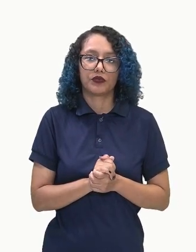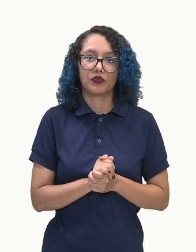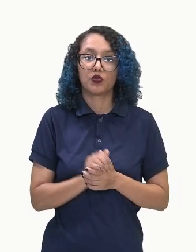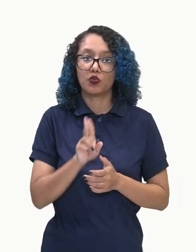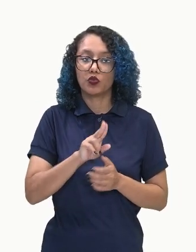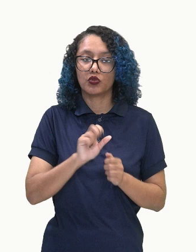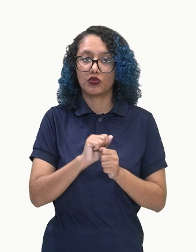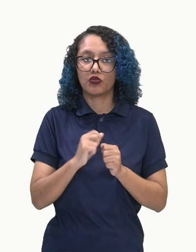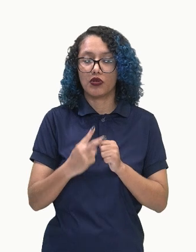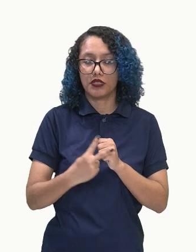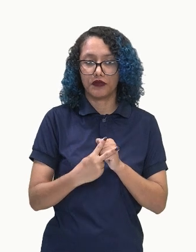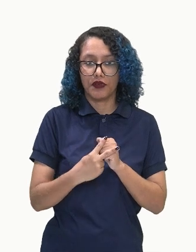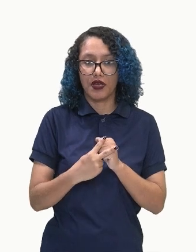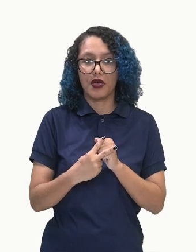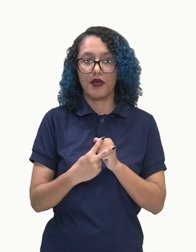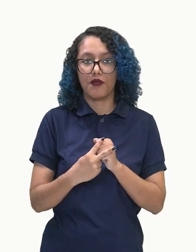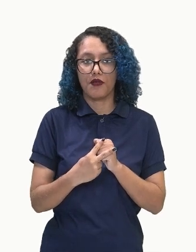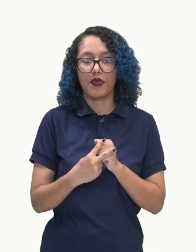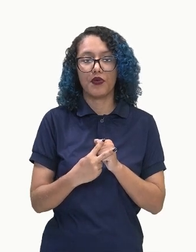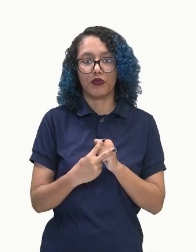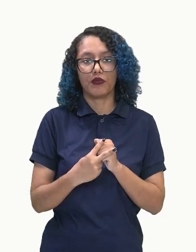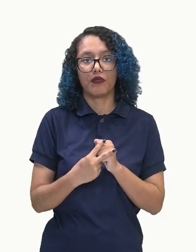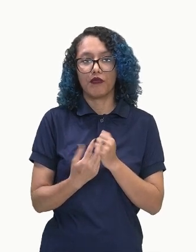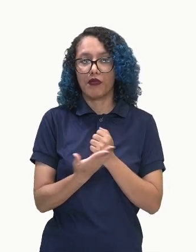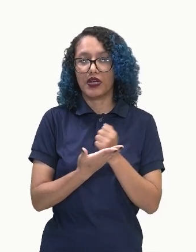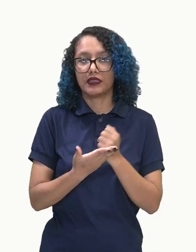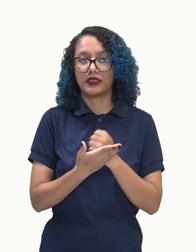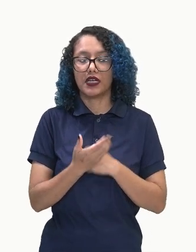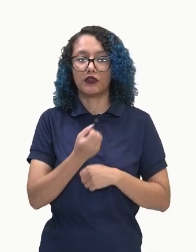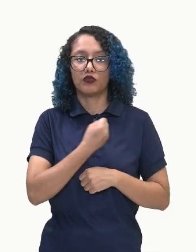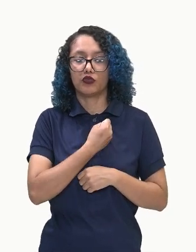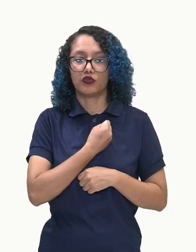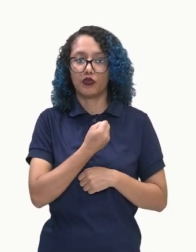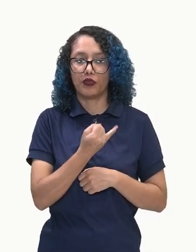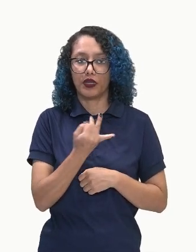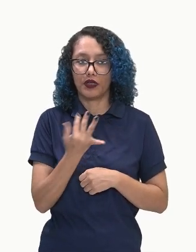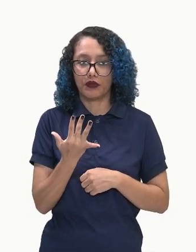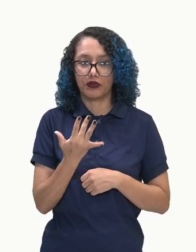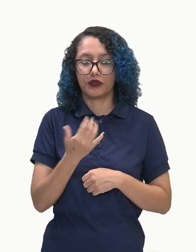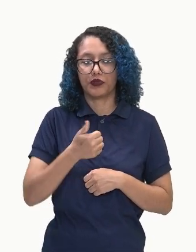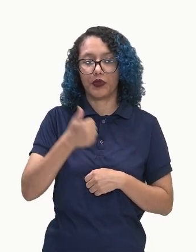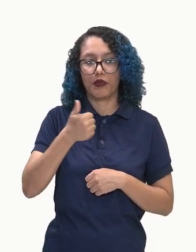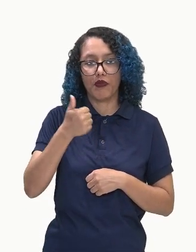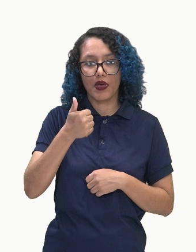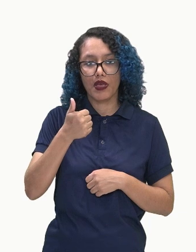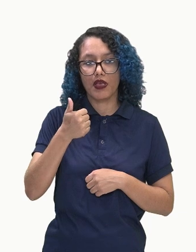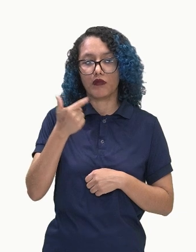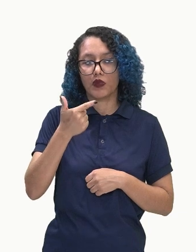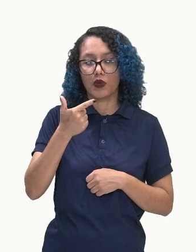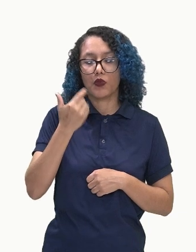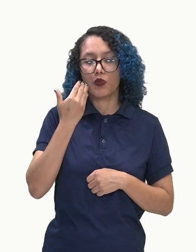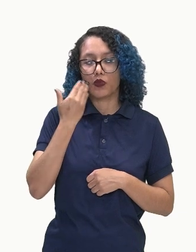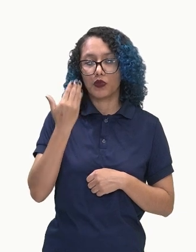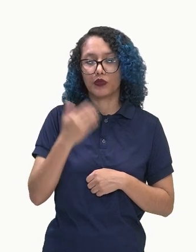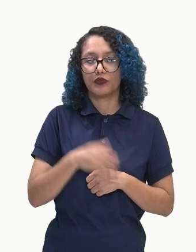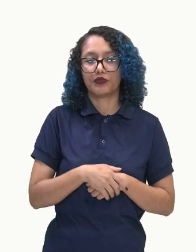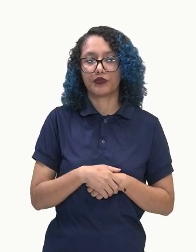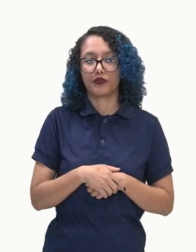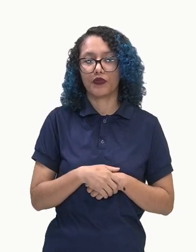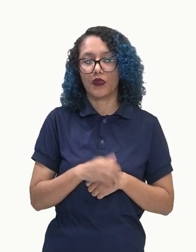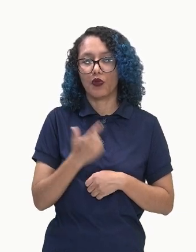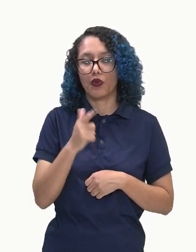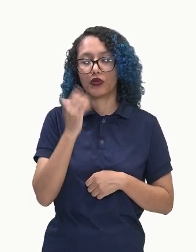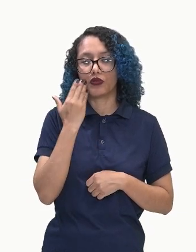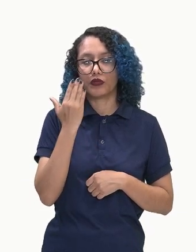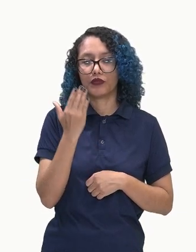surgem a partir dos numerais ordinais. First, primeiro, second, segundo, final